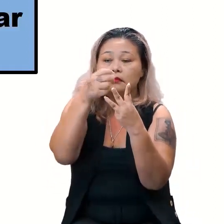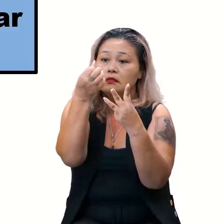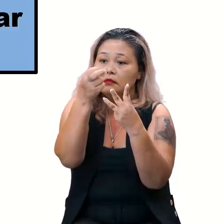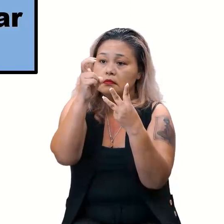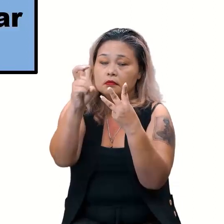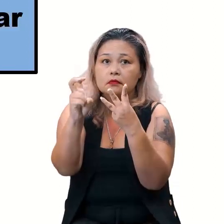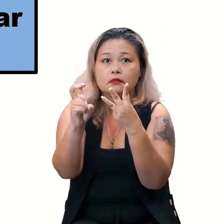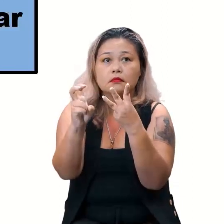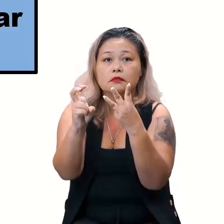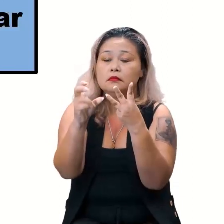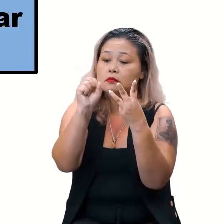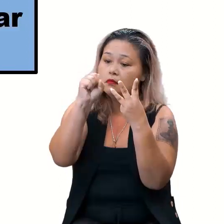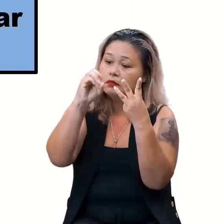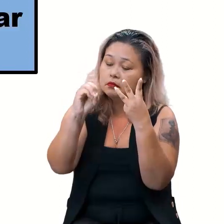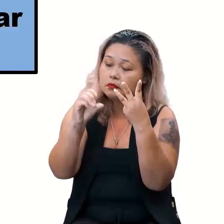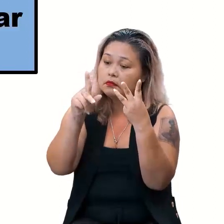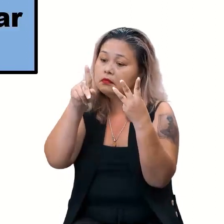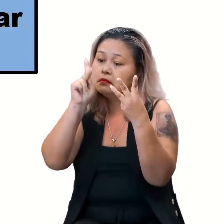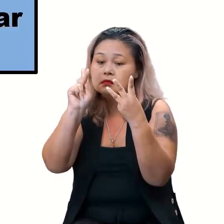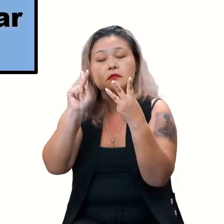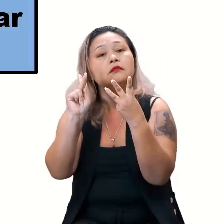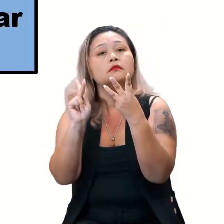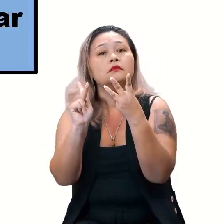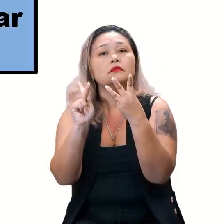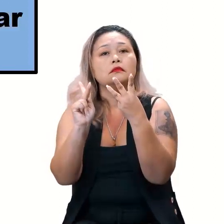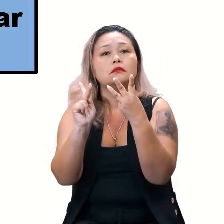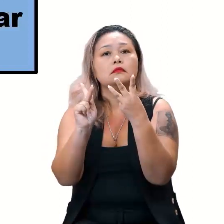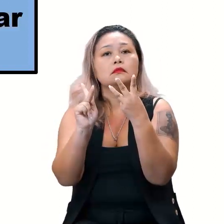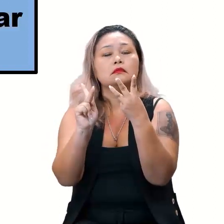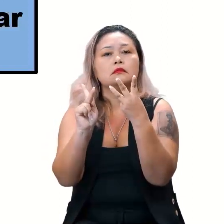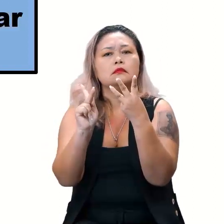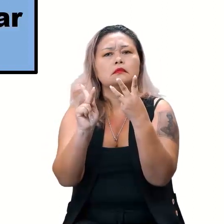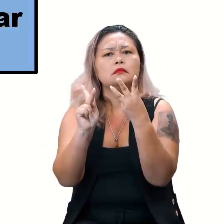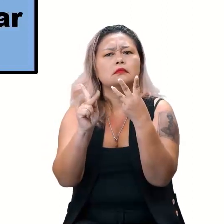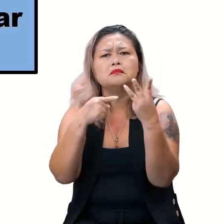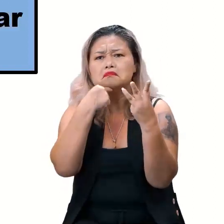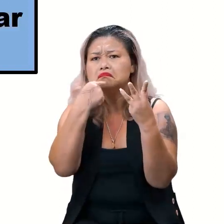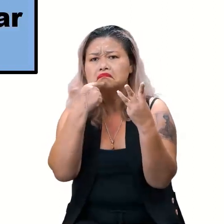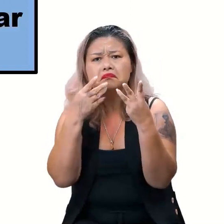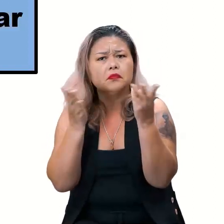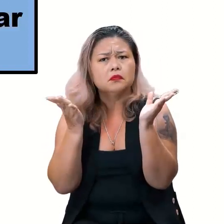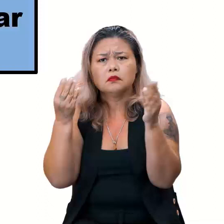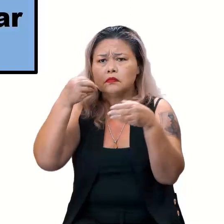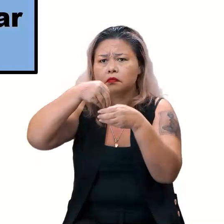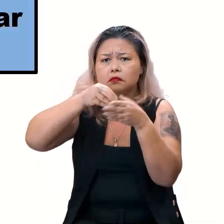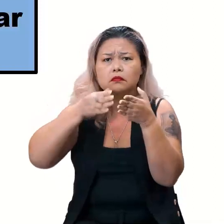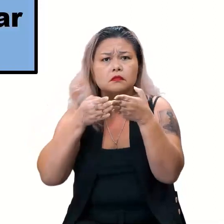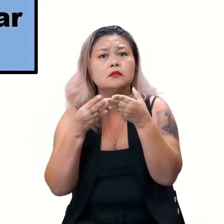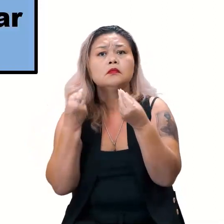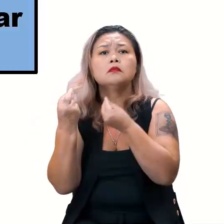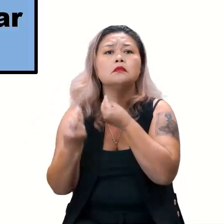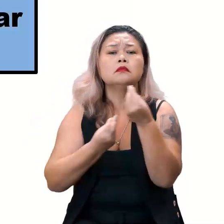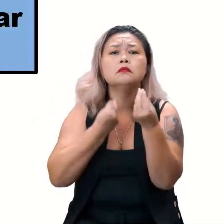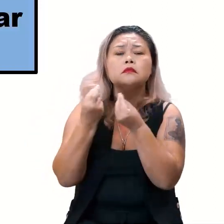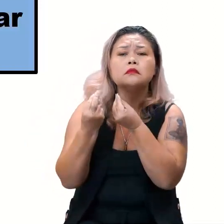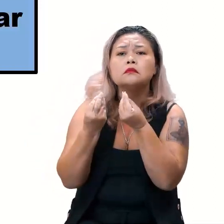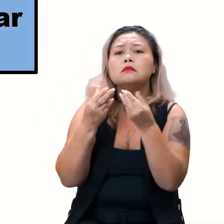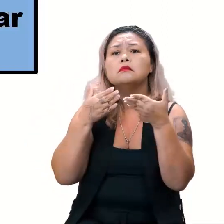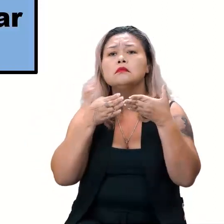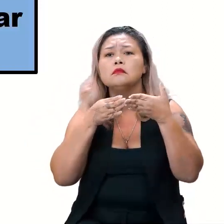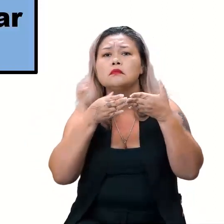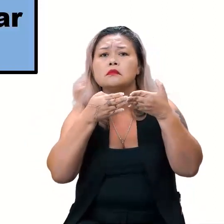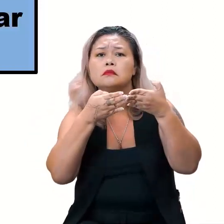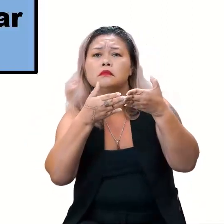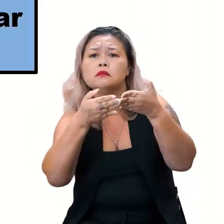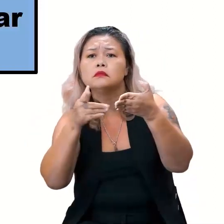60, 65 e 80 quilos. Eita, não vai dar para passar tudo junto, não. Então? Como devemos proceder para